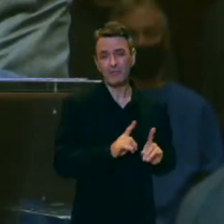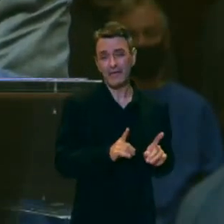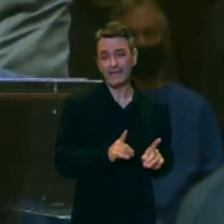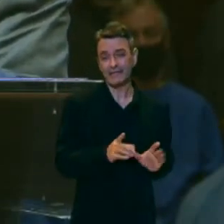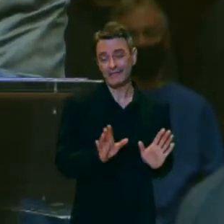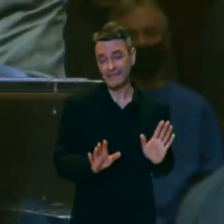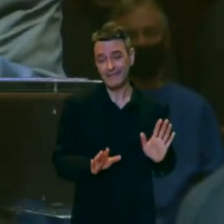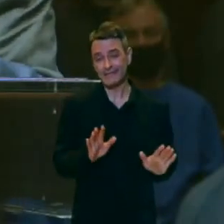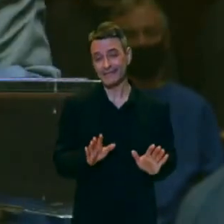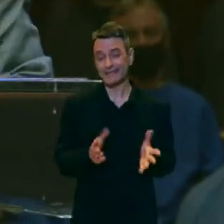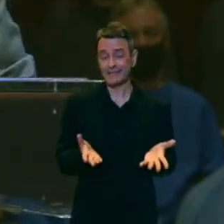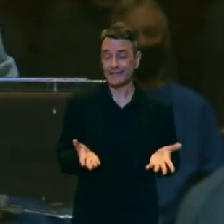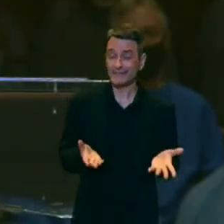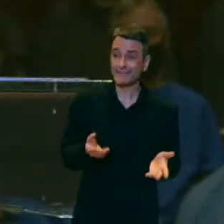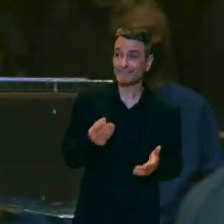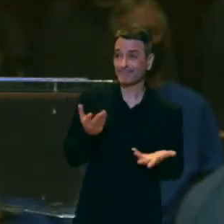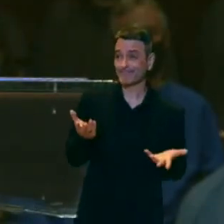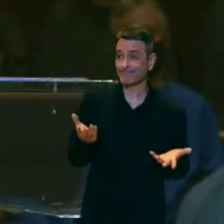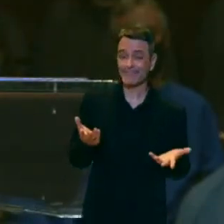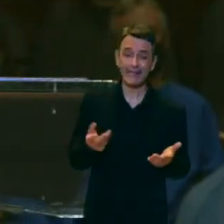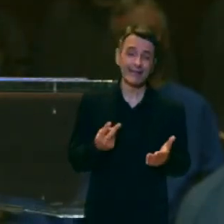decepcionam.